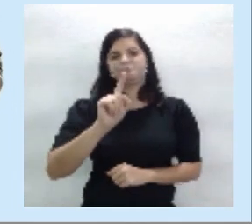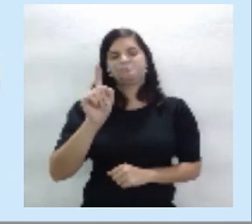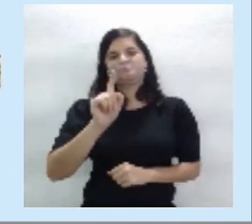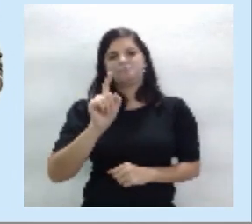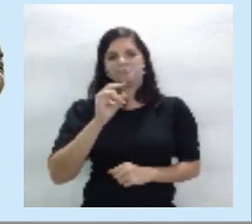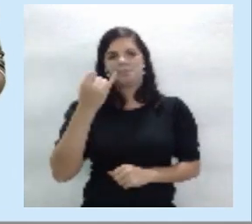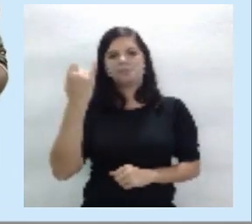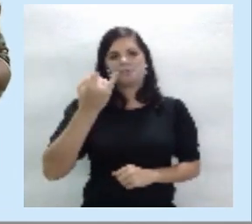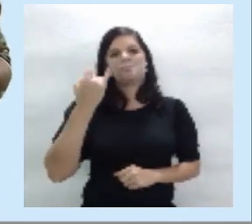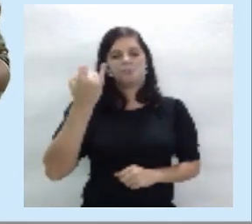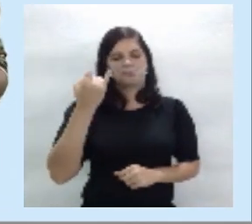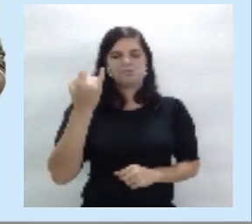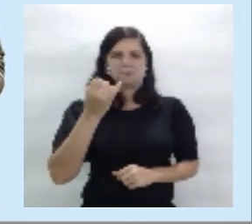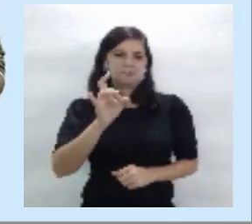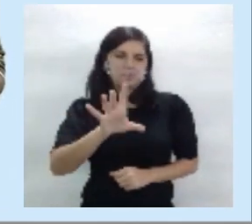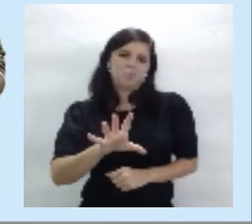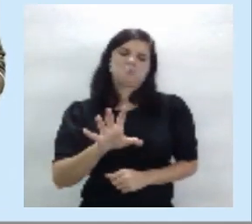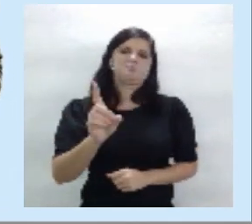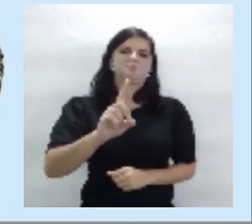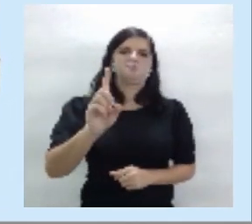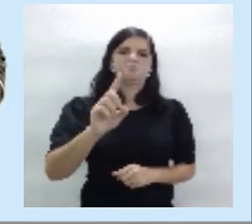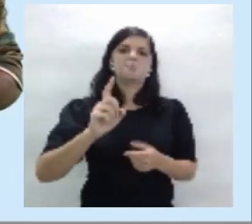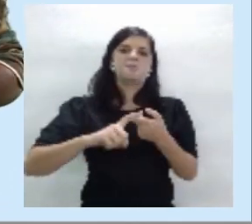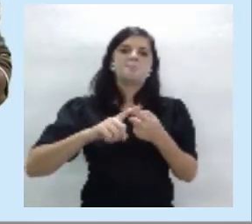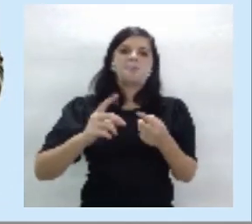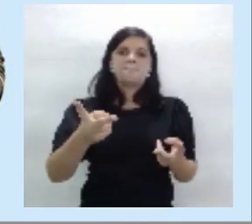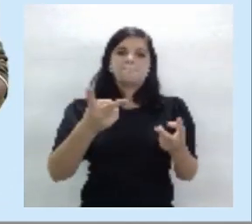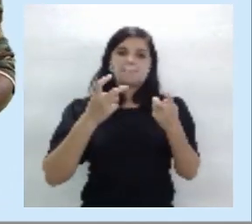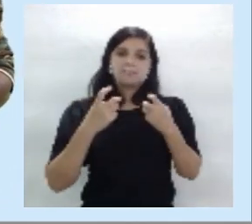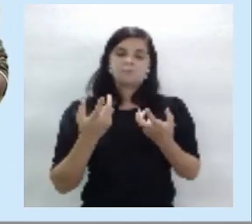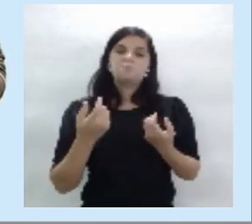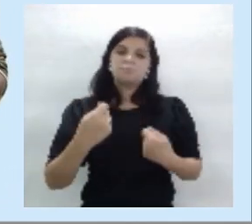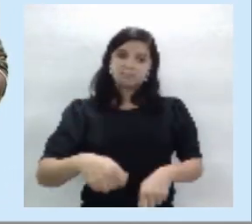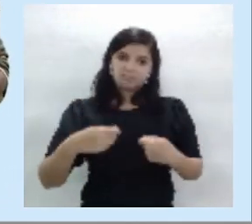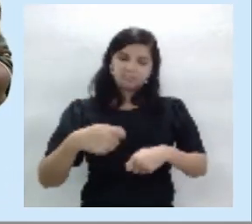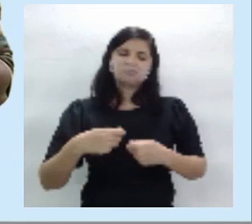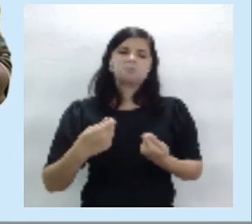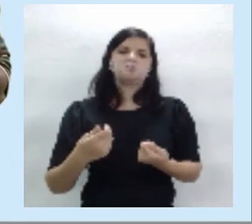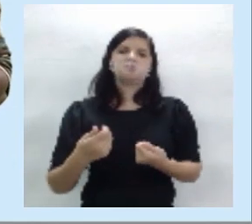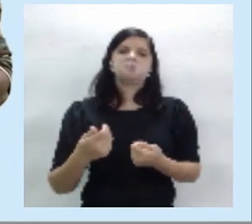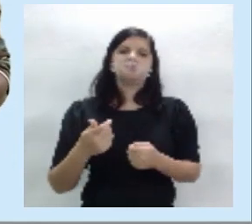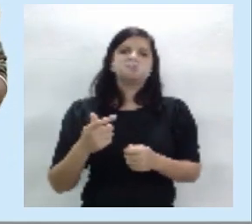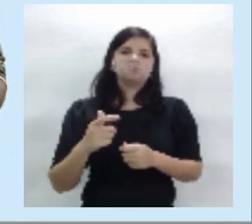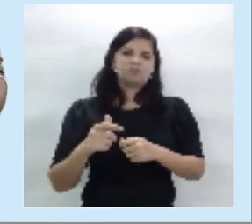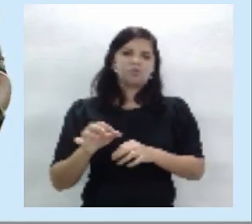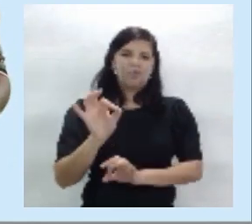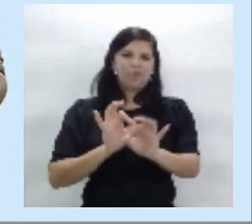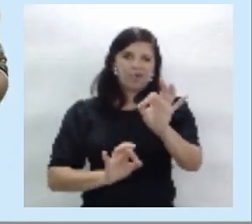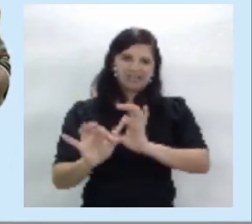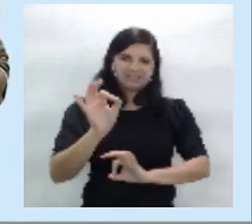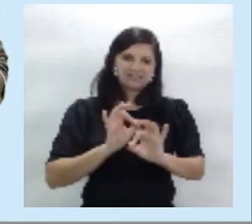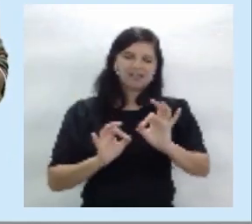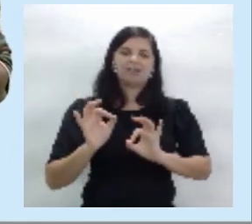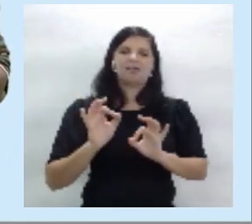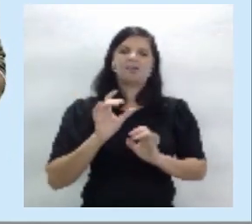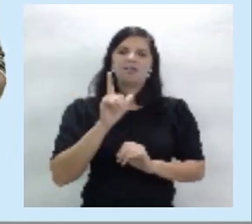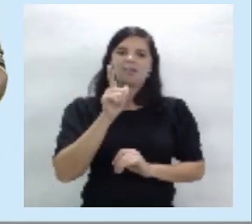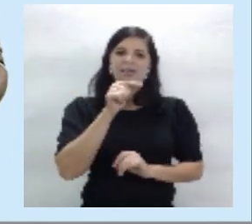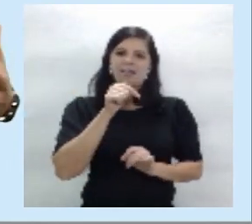que é importante. É interessante observar também que tem que existir uma gestão da água suja, né? Da água que